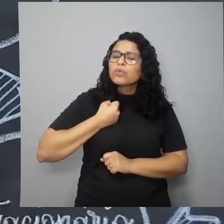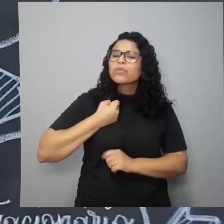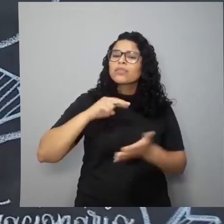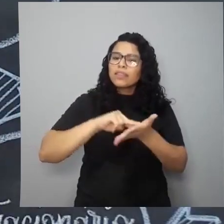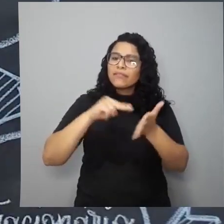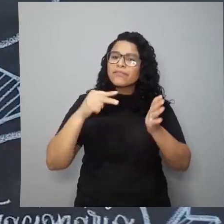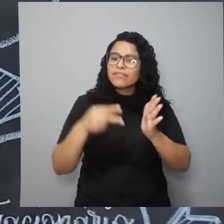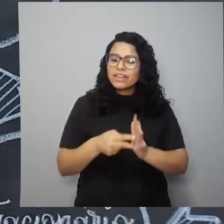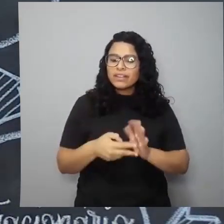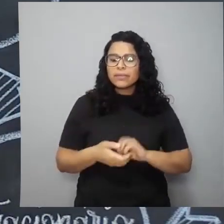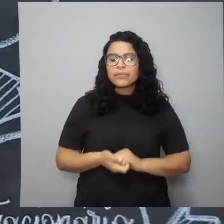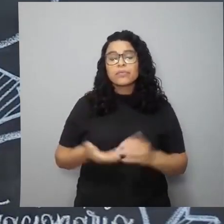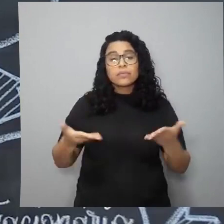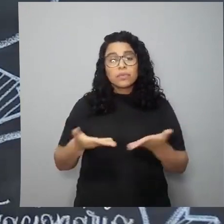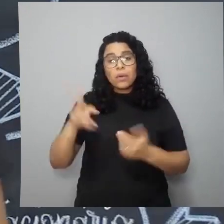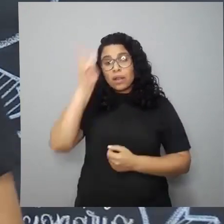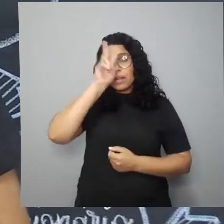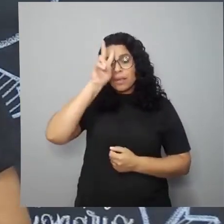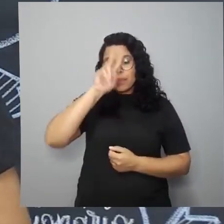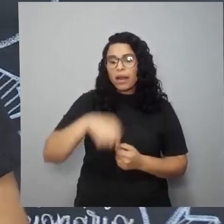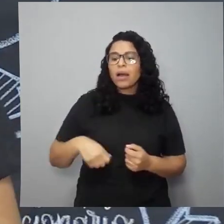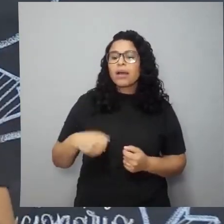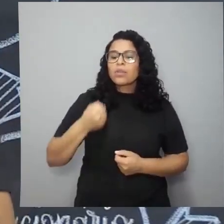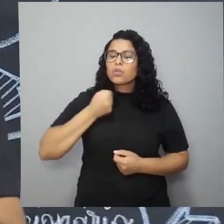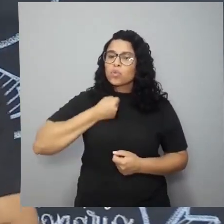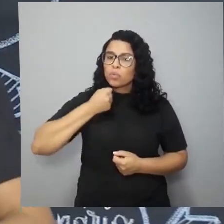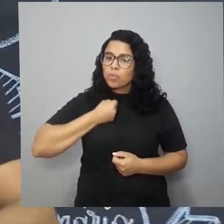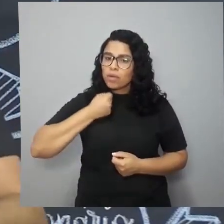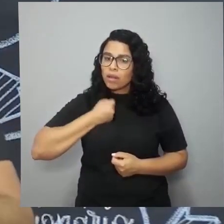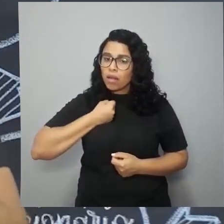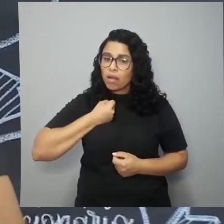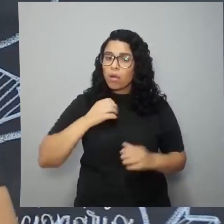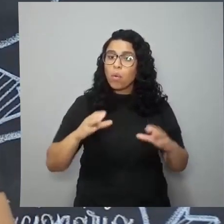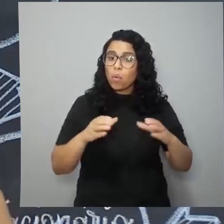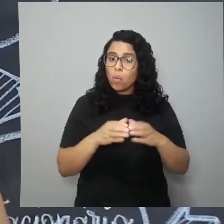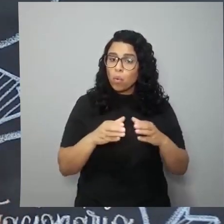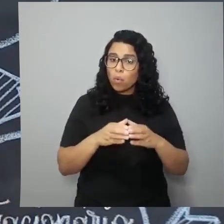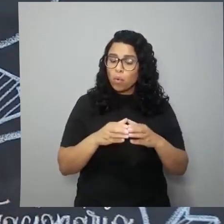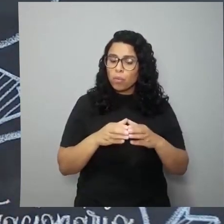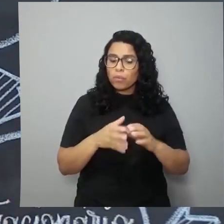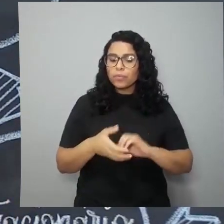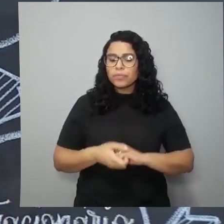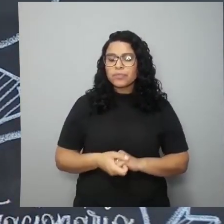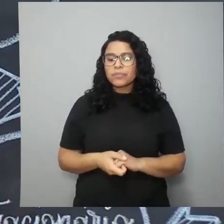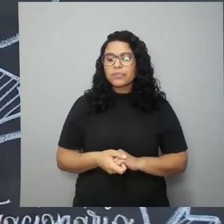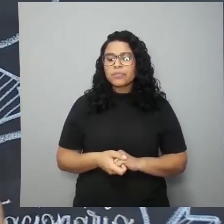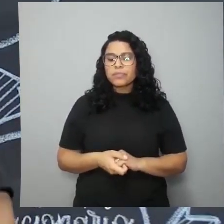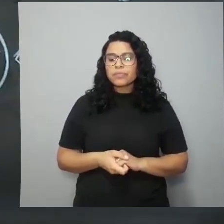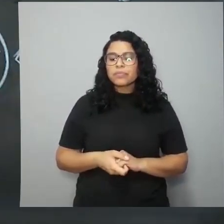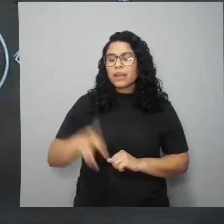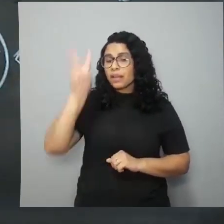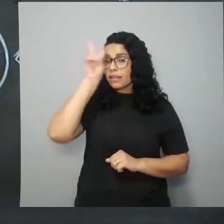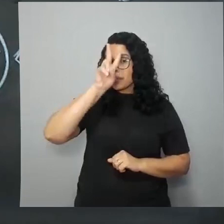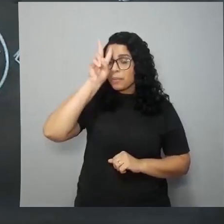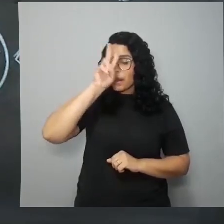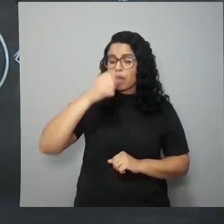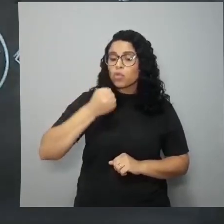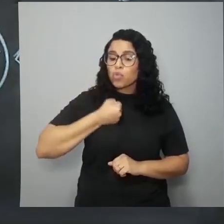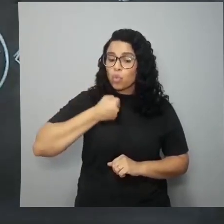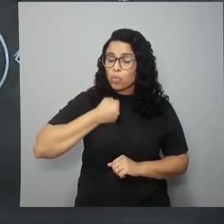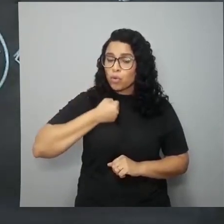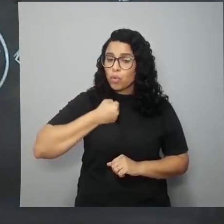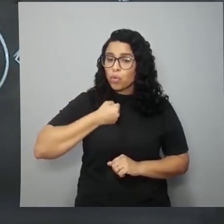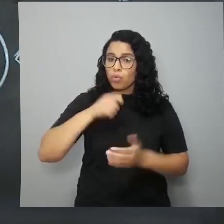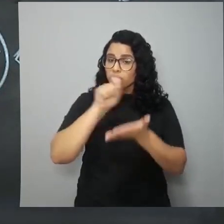ok? Bom, então vamos lembrar que nessa aula a gente aprendeu o numeral, e para não gerar aquela dúvida com a matemática, eu quero lembrar umas coisinhas para vocês, ó. Lembrar que eu